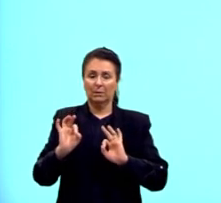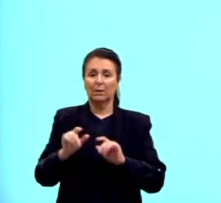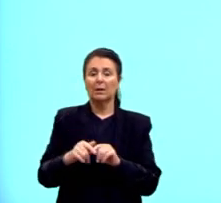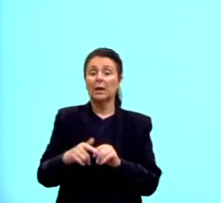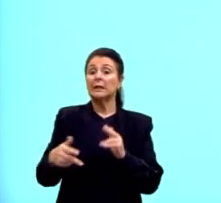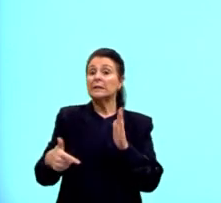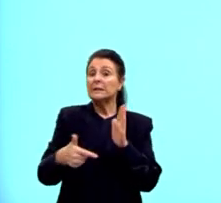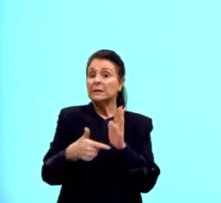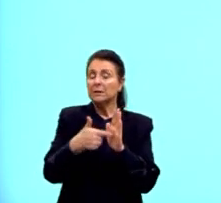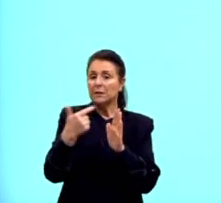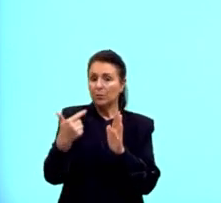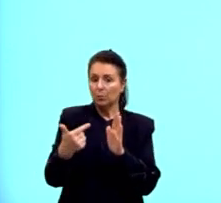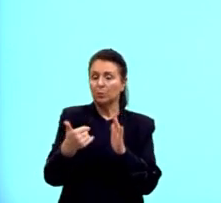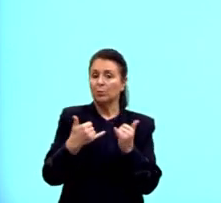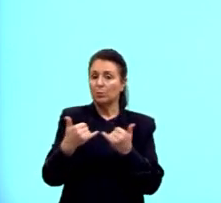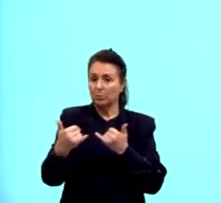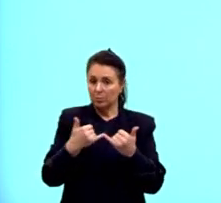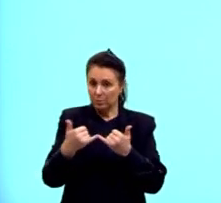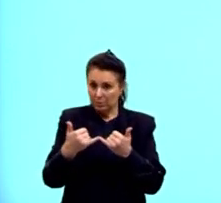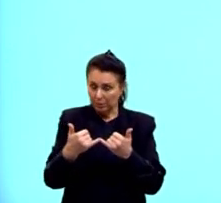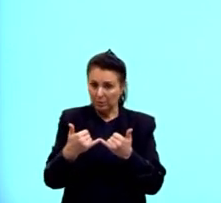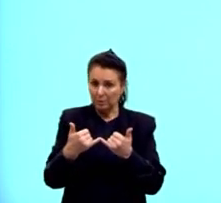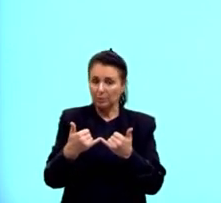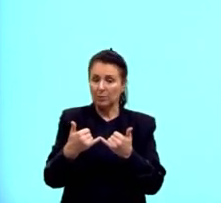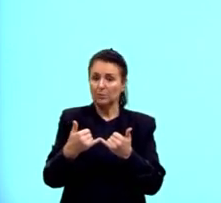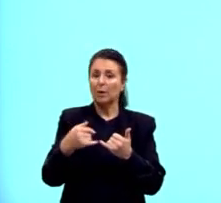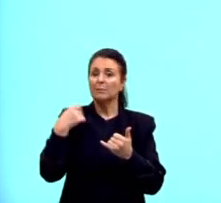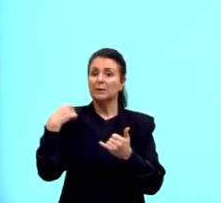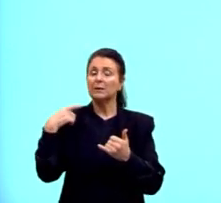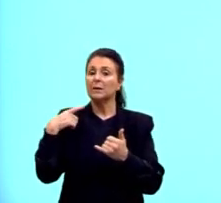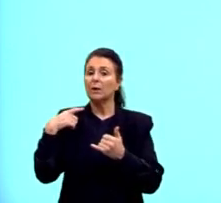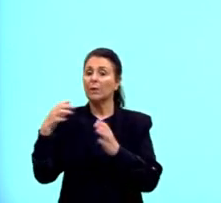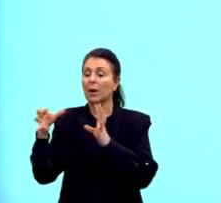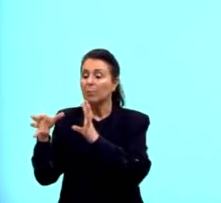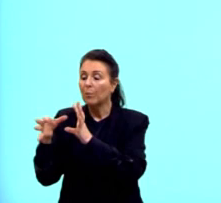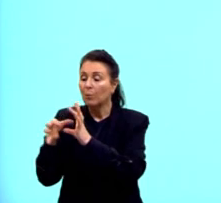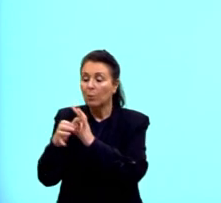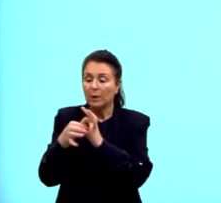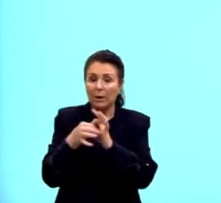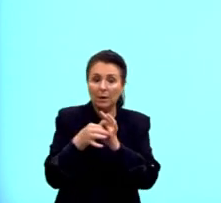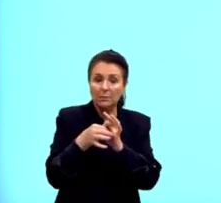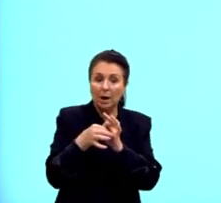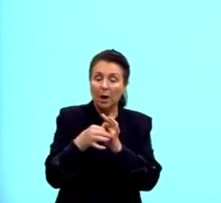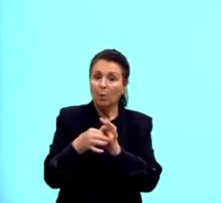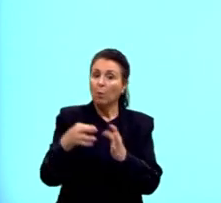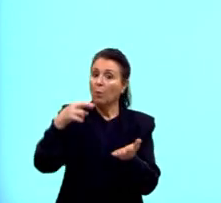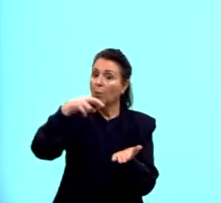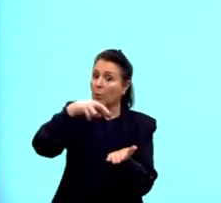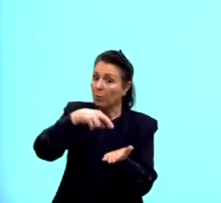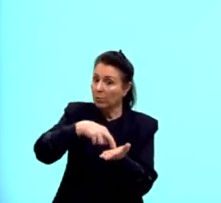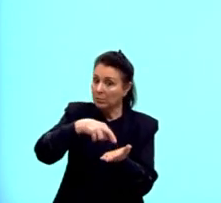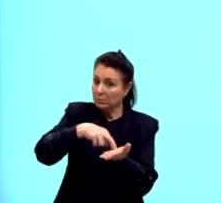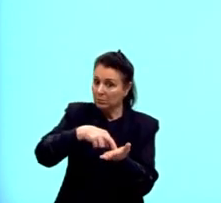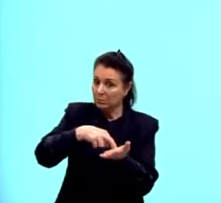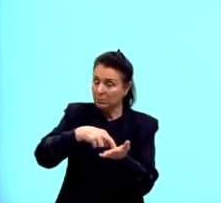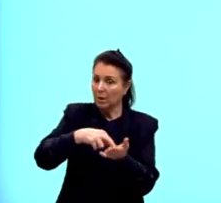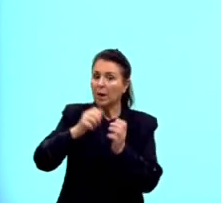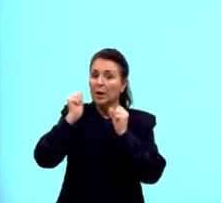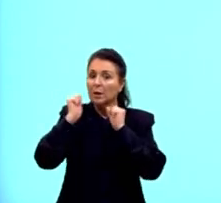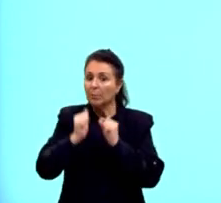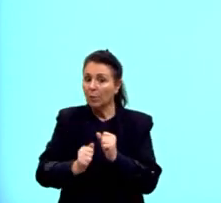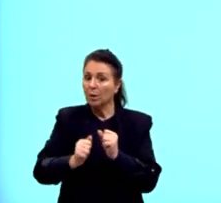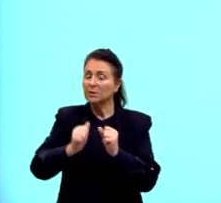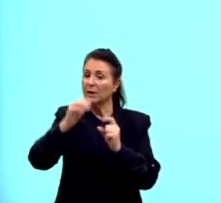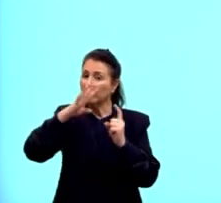segundo os exemplos dados devem ser coerentes com a realidade ele pode até ser fictício